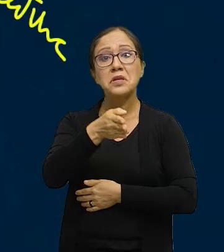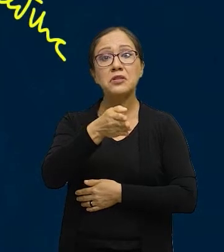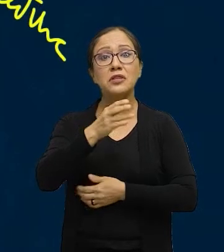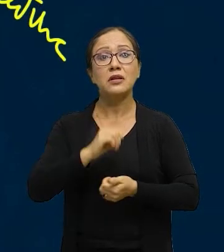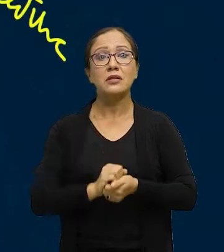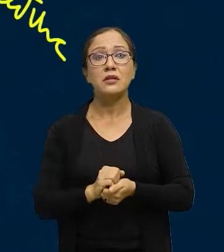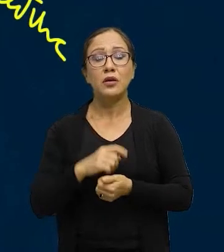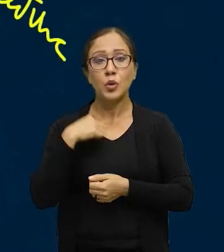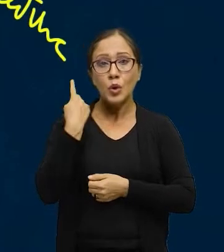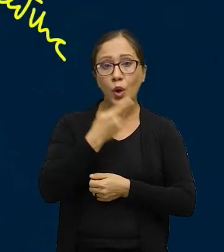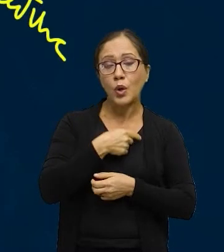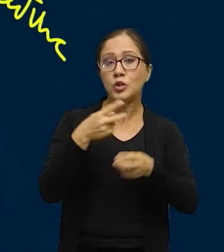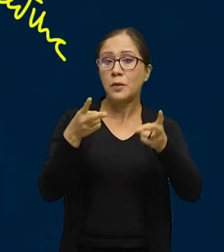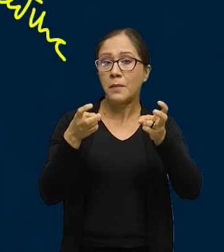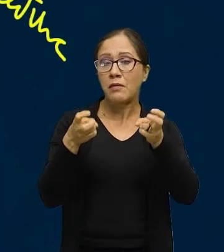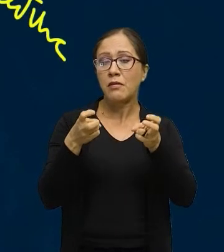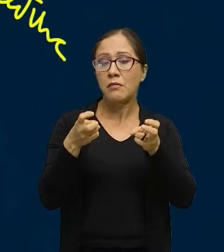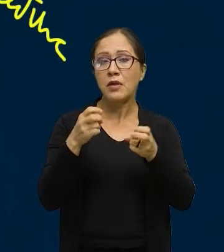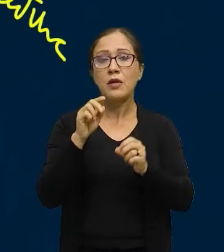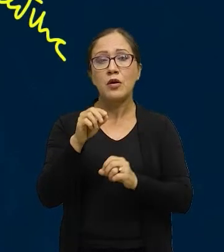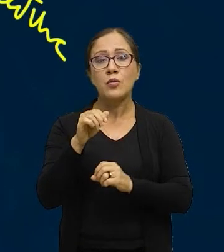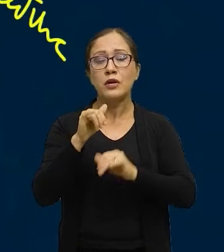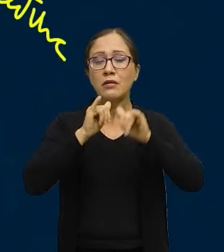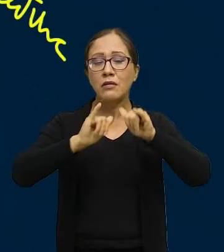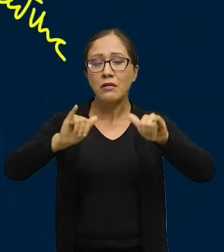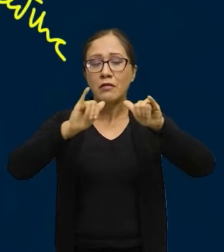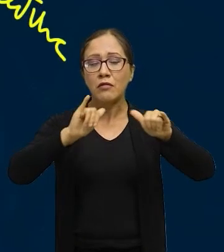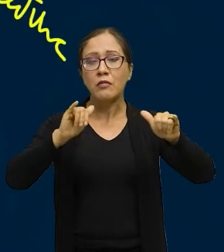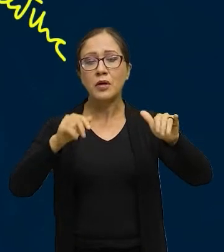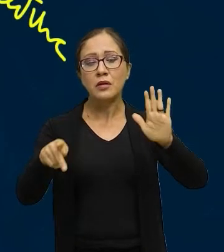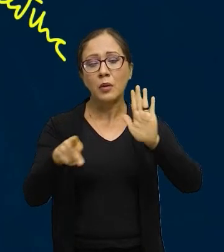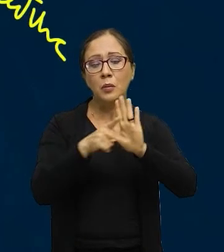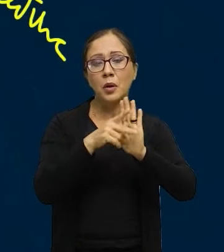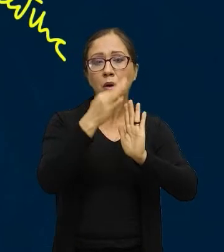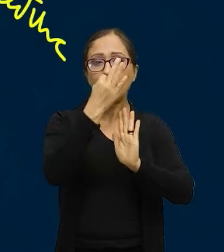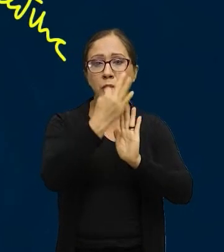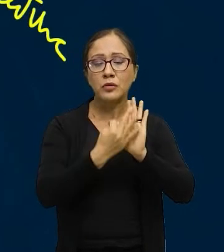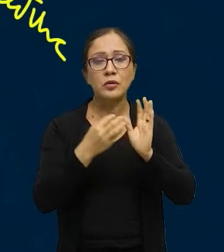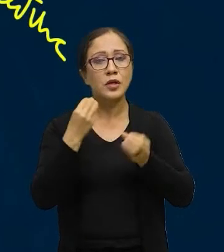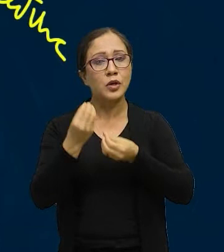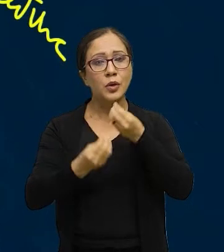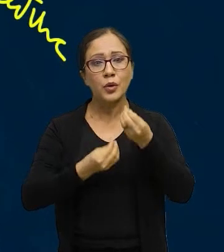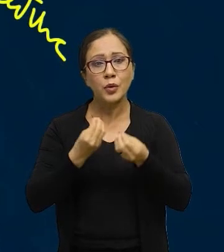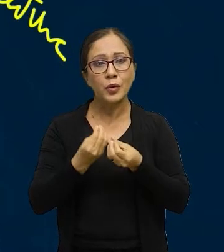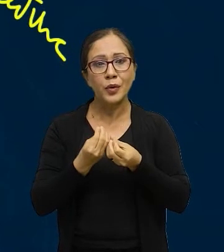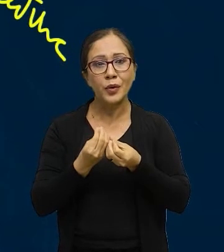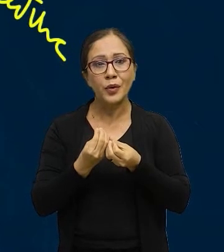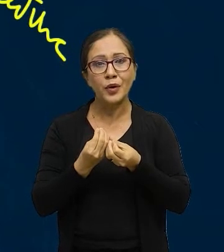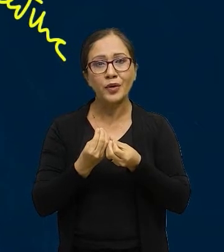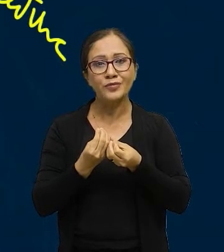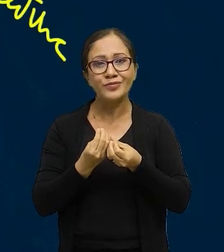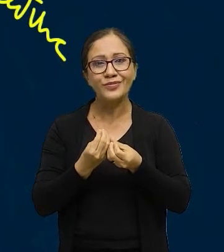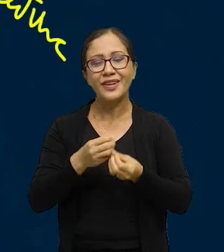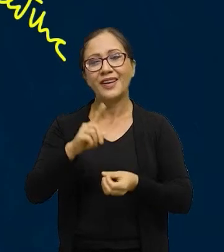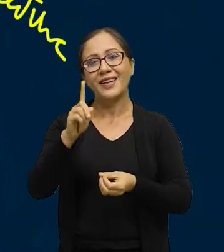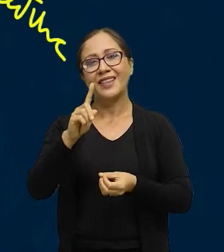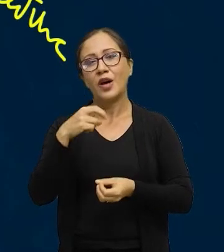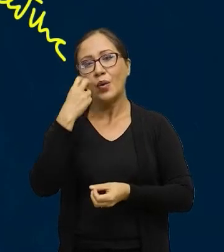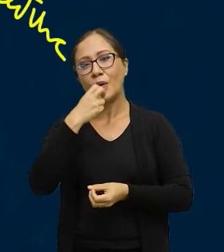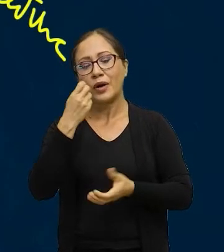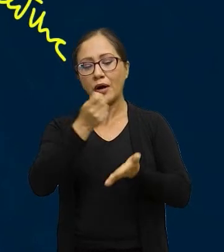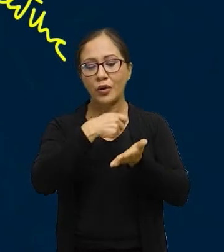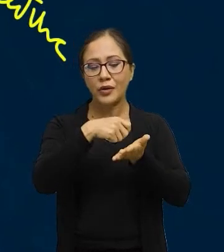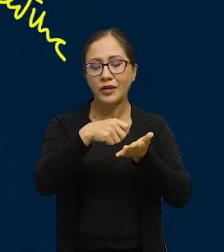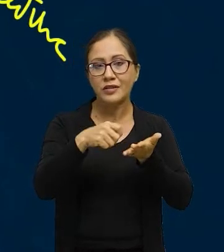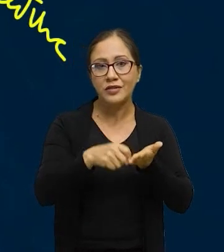gente percebe que a mensagem desse texto aparece através desses sinais não verbais,